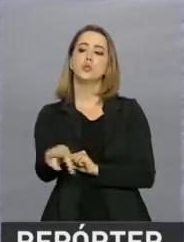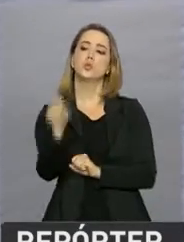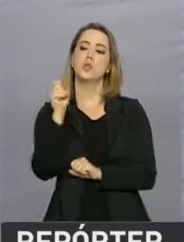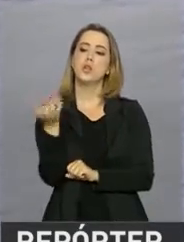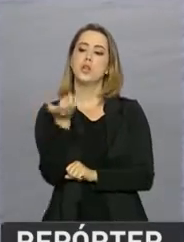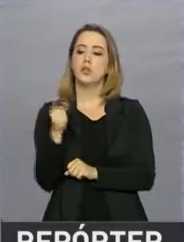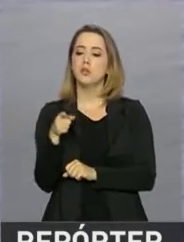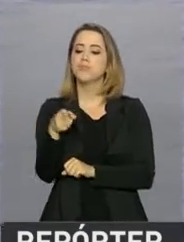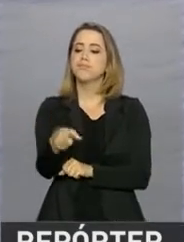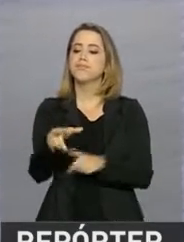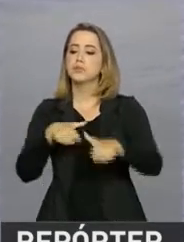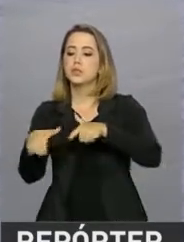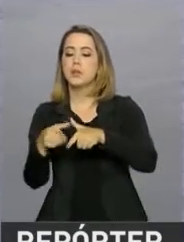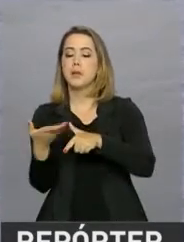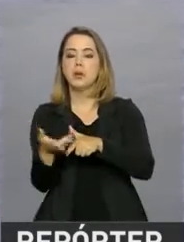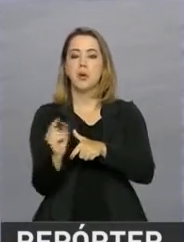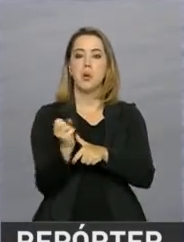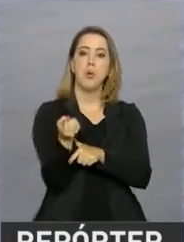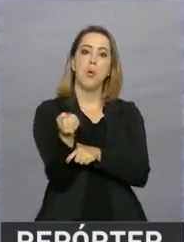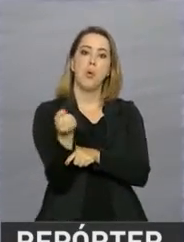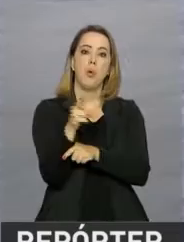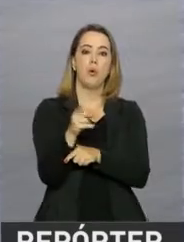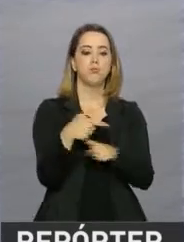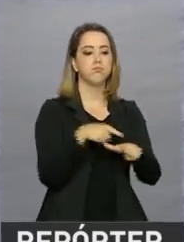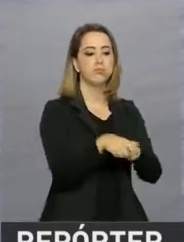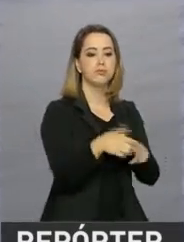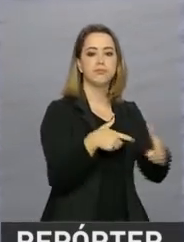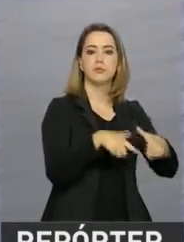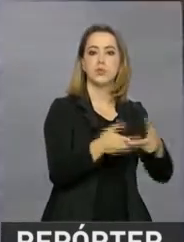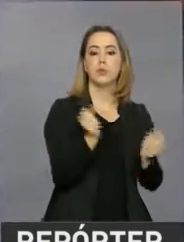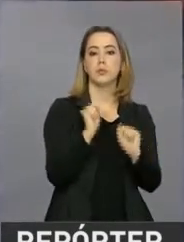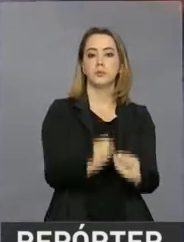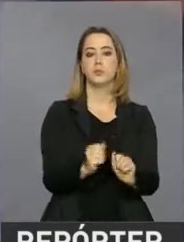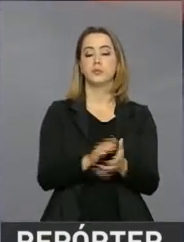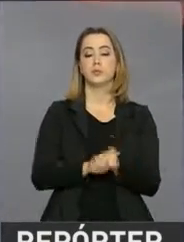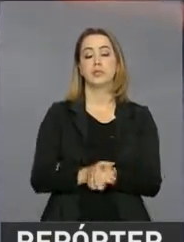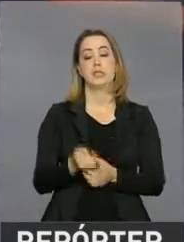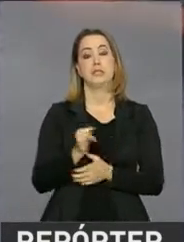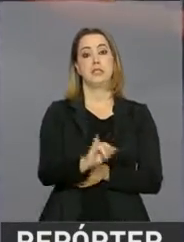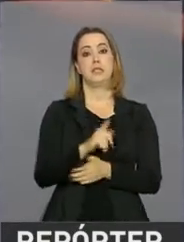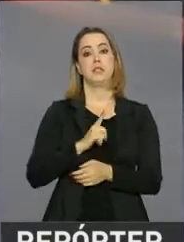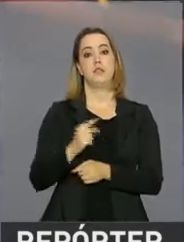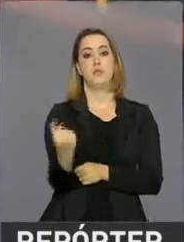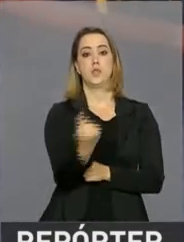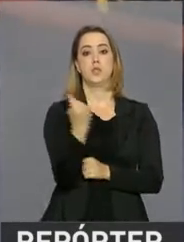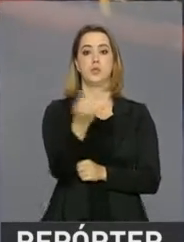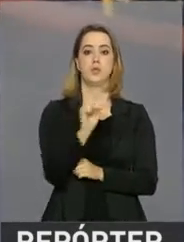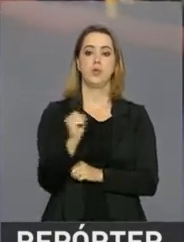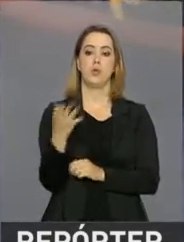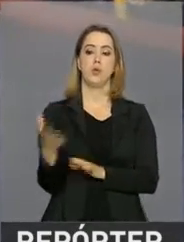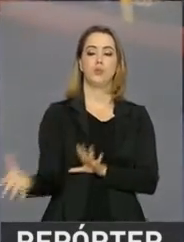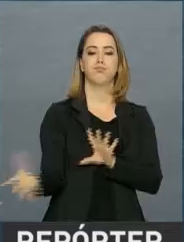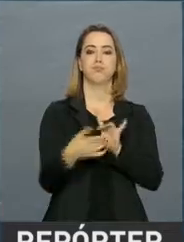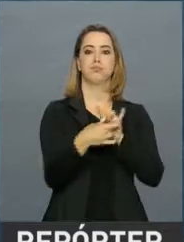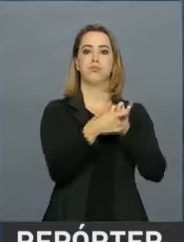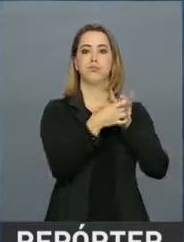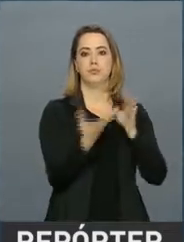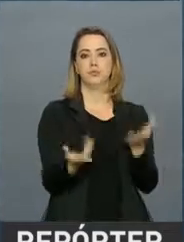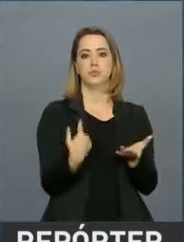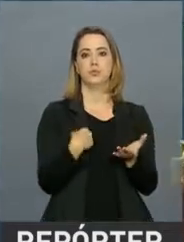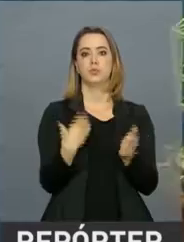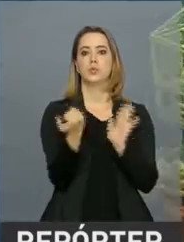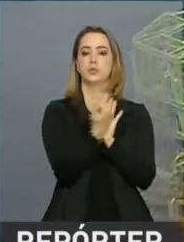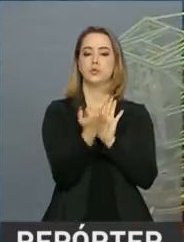participar da exploração do petróleo encontrado na camada pré-sal isso vai fazer isso sozinha ou com parceiros o